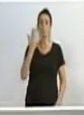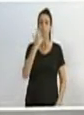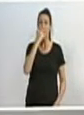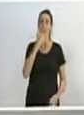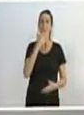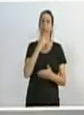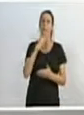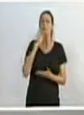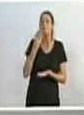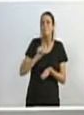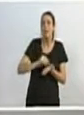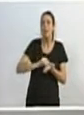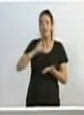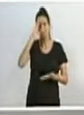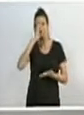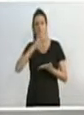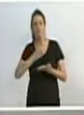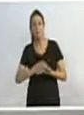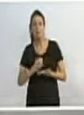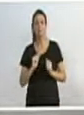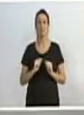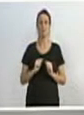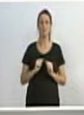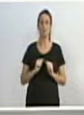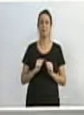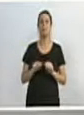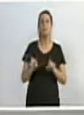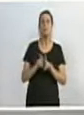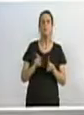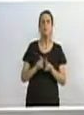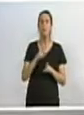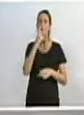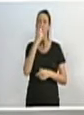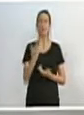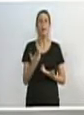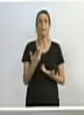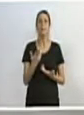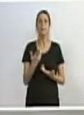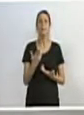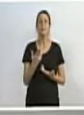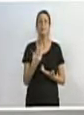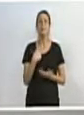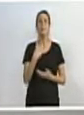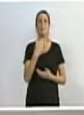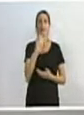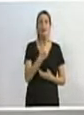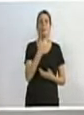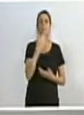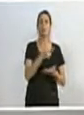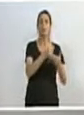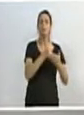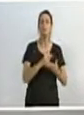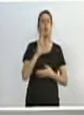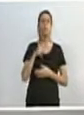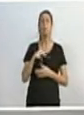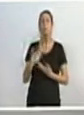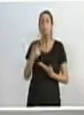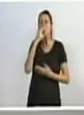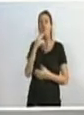descredibilidade, né? Ela sente que não é atendida nos seus apelos, que pouco melhora, que pouco